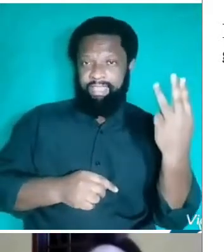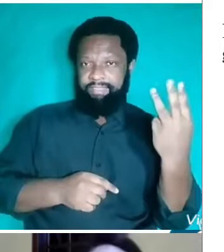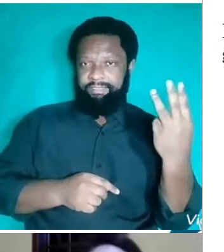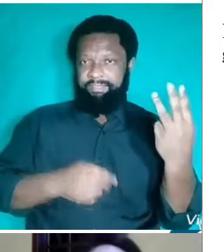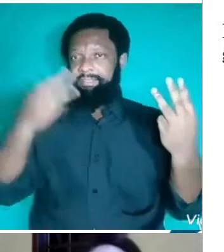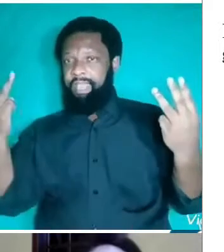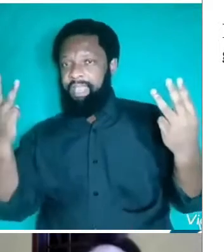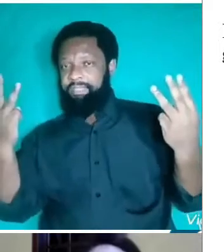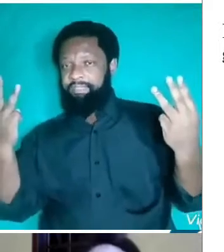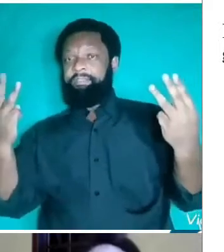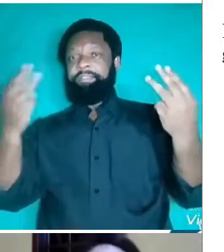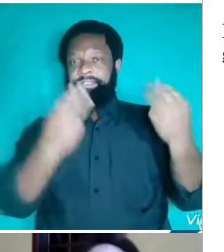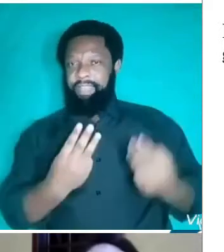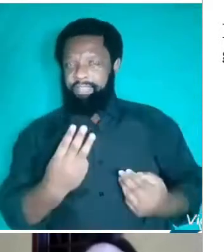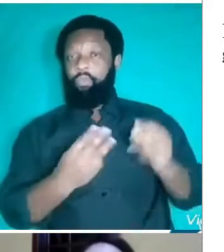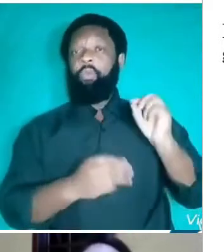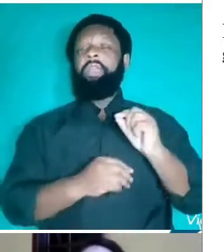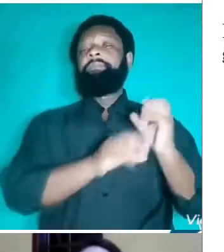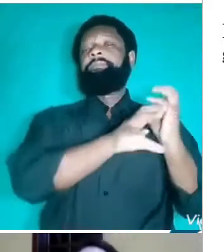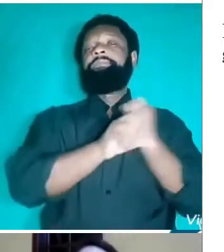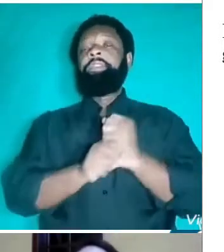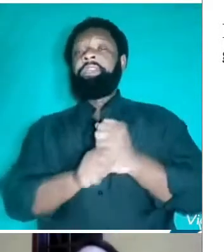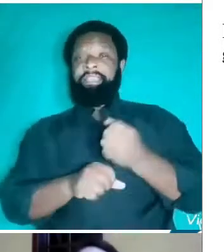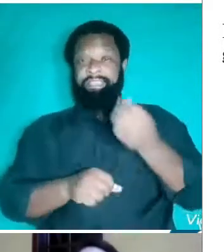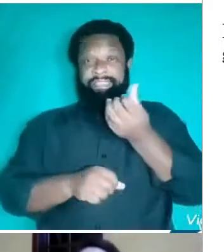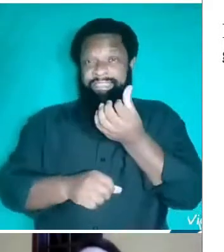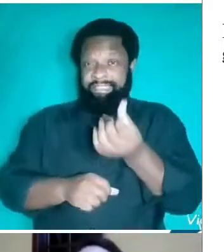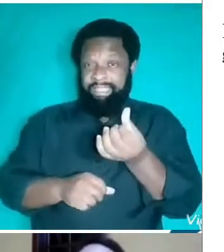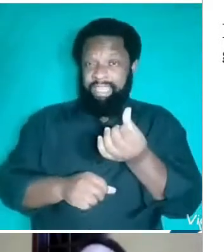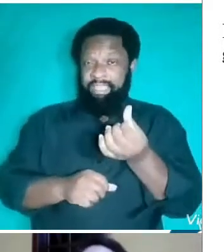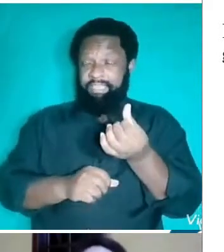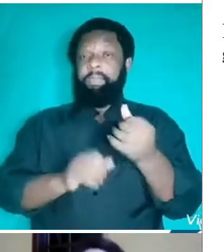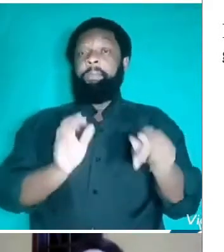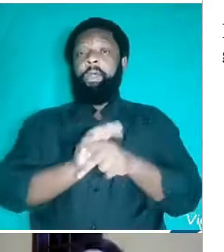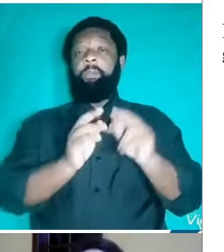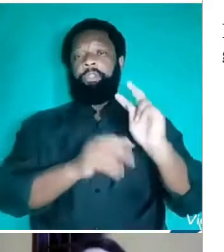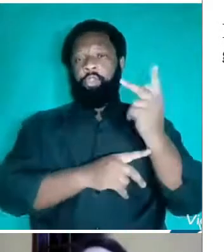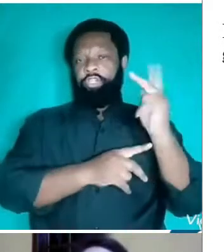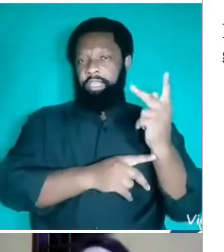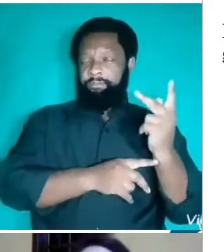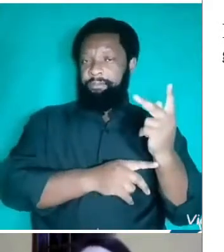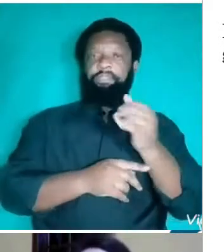aqui e 3 aqui. Ou seja, um total de 6 átomos de hidrogênios.